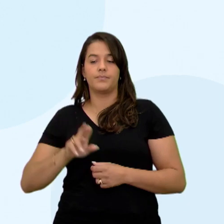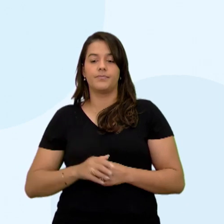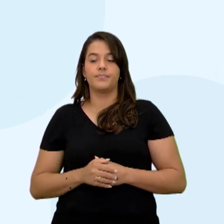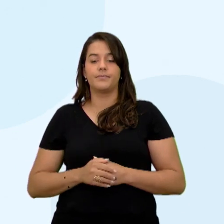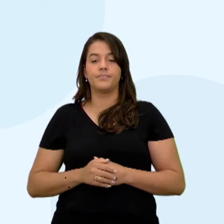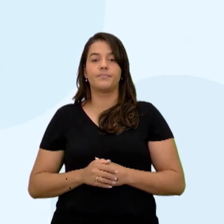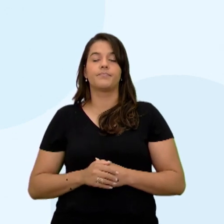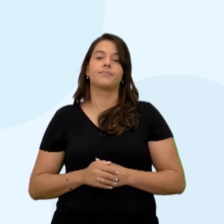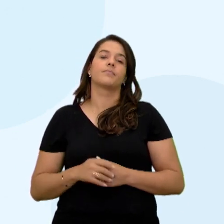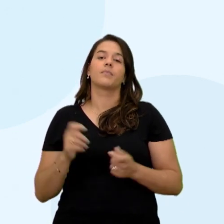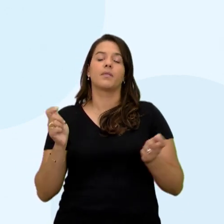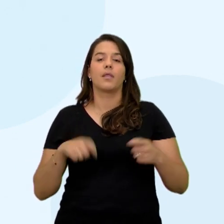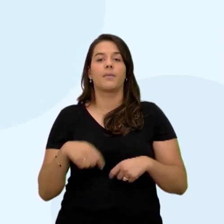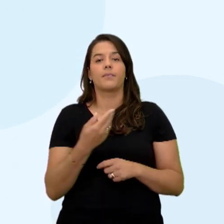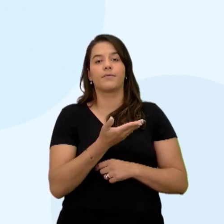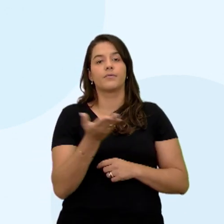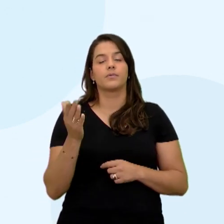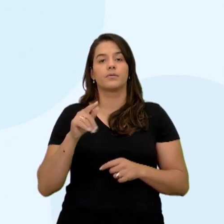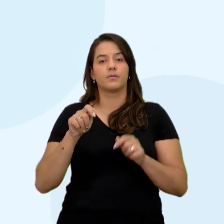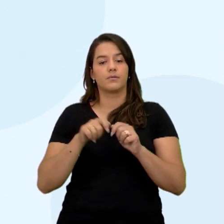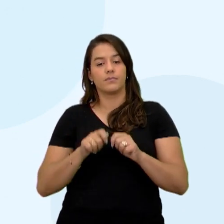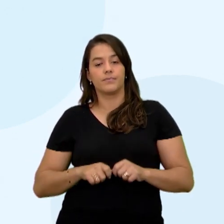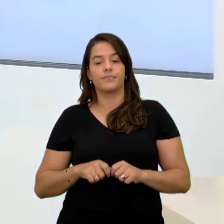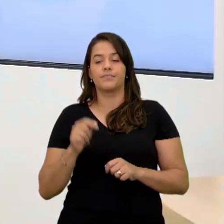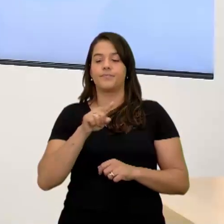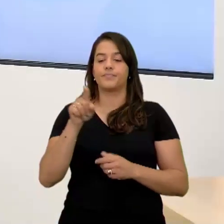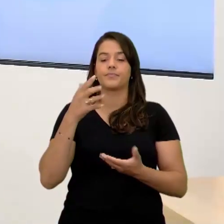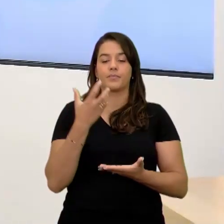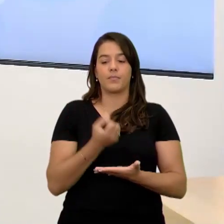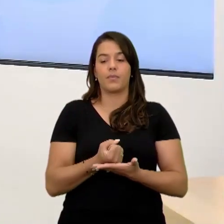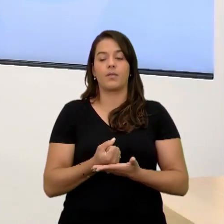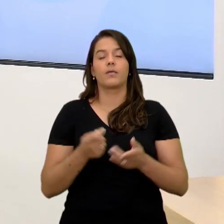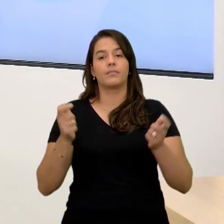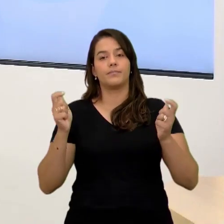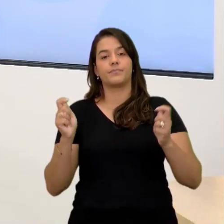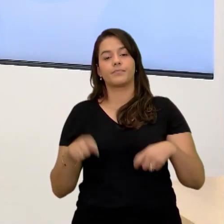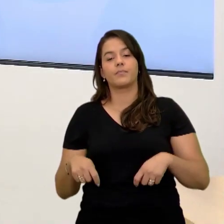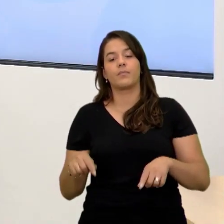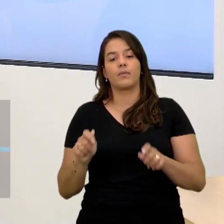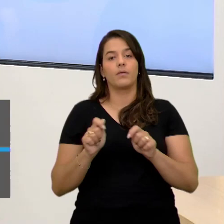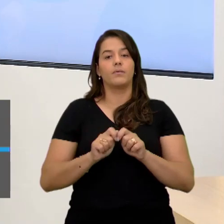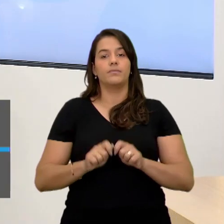Faz aí. Certo? O Anchor, ele tem